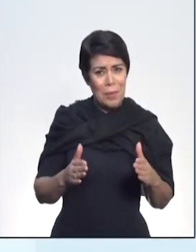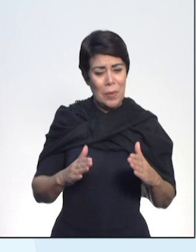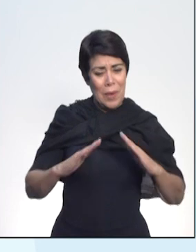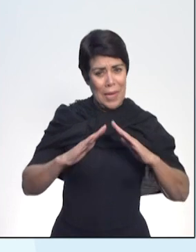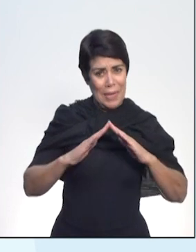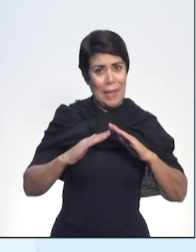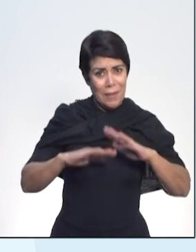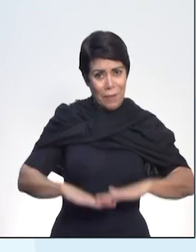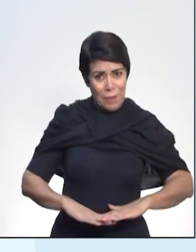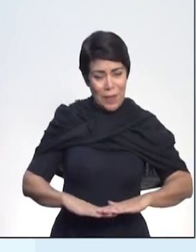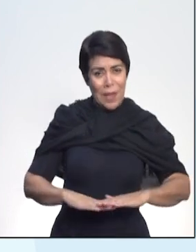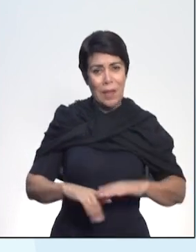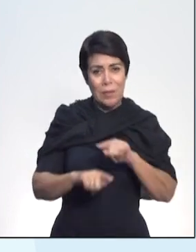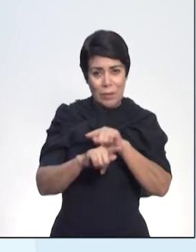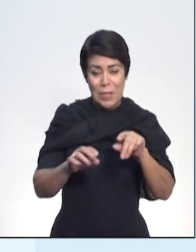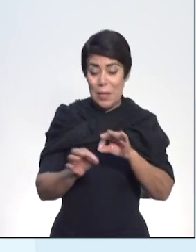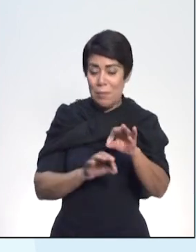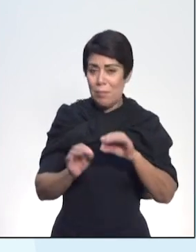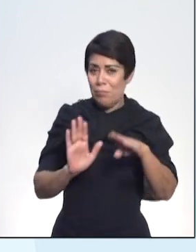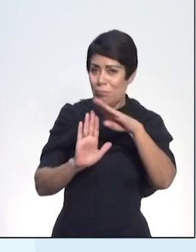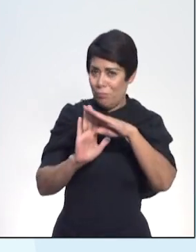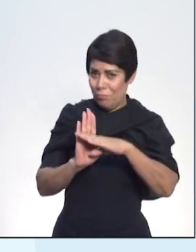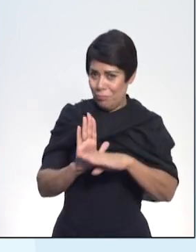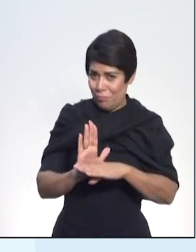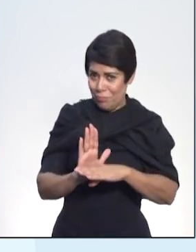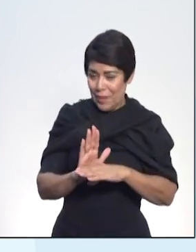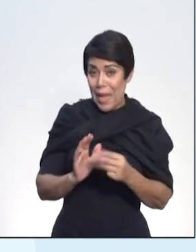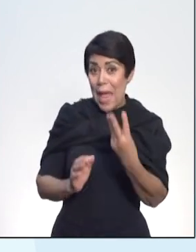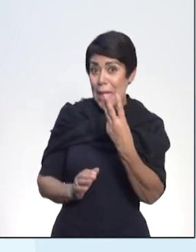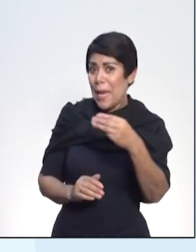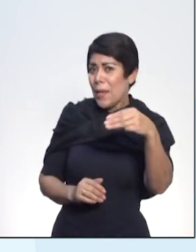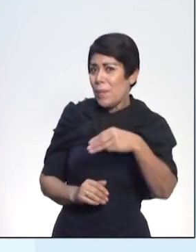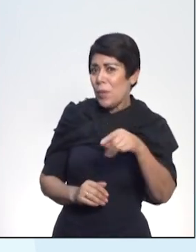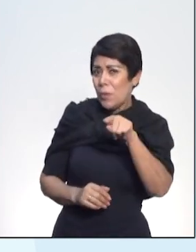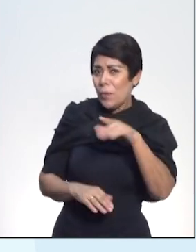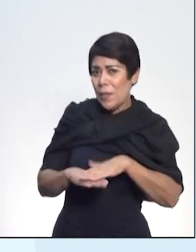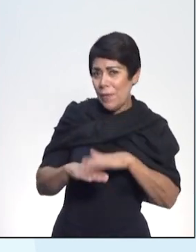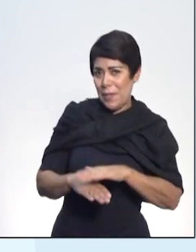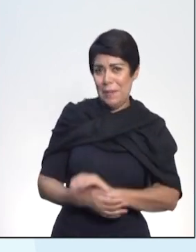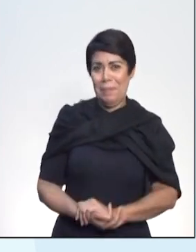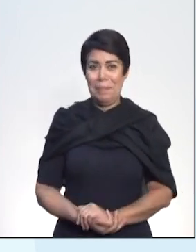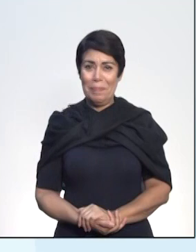distanciamento. Então, mais 3 minutos para vocês elaborarem aí em casa.